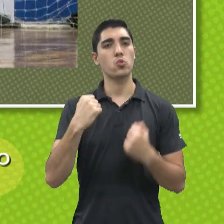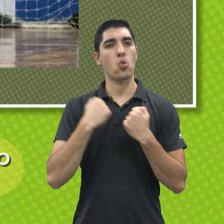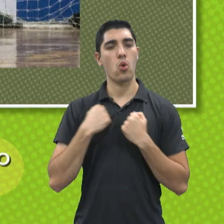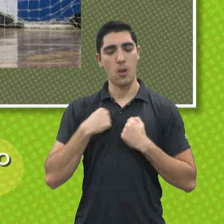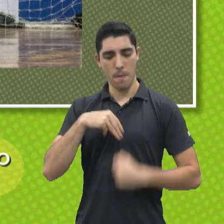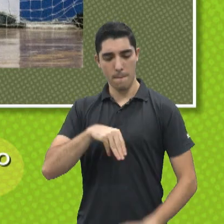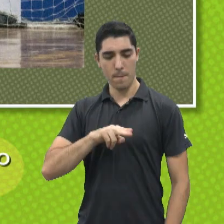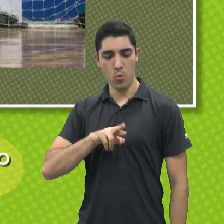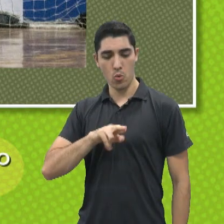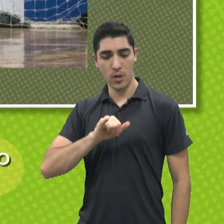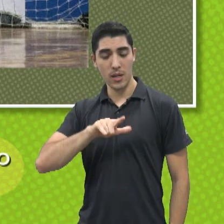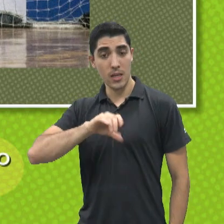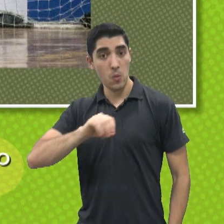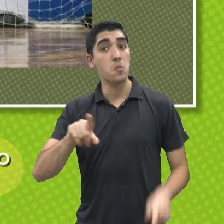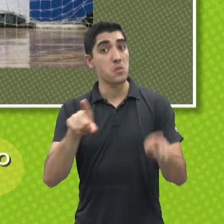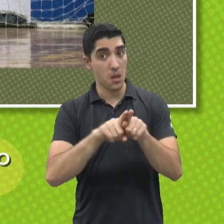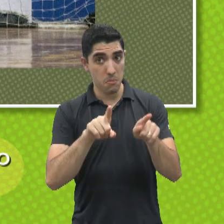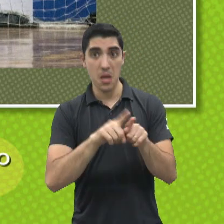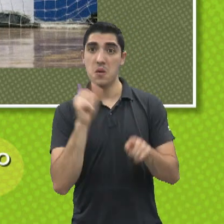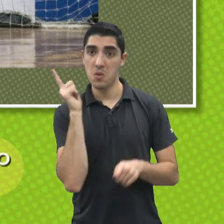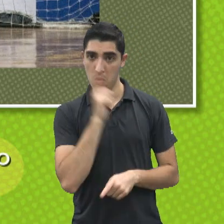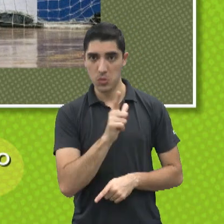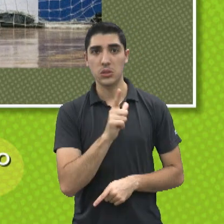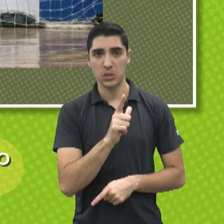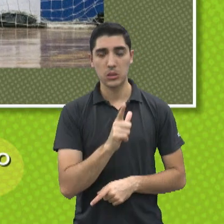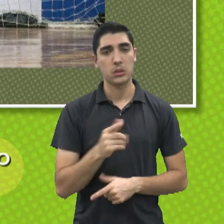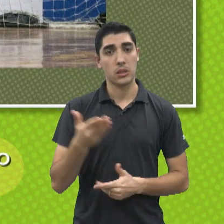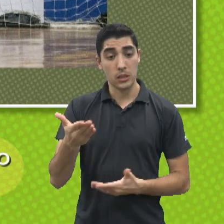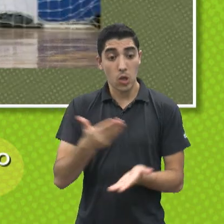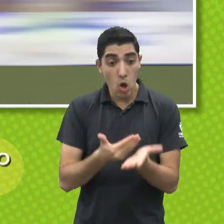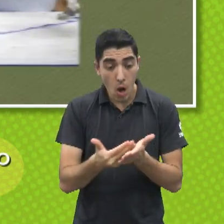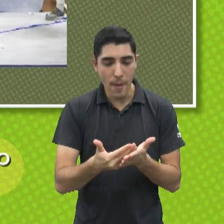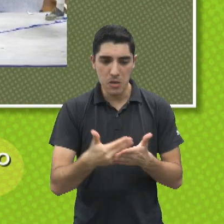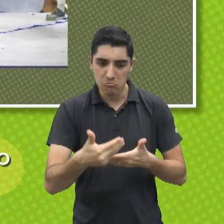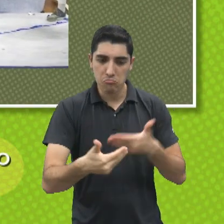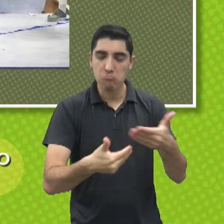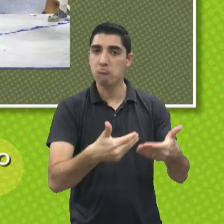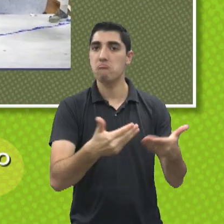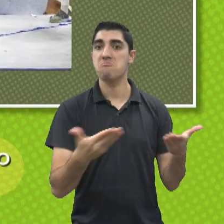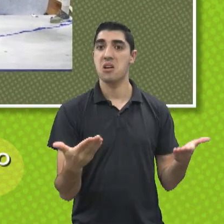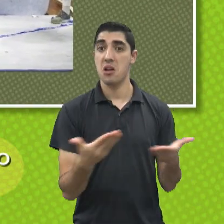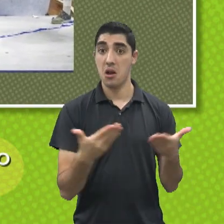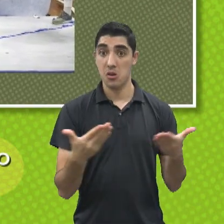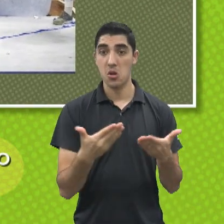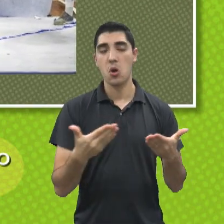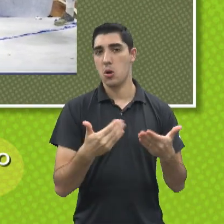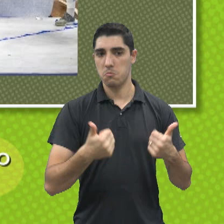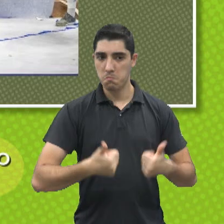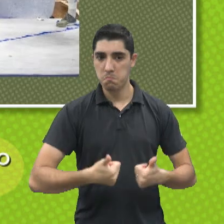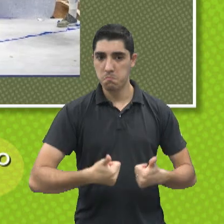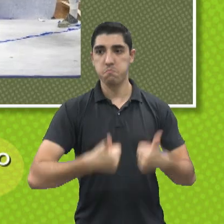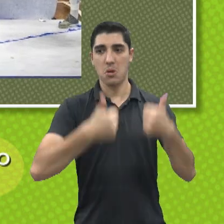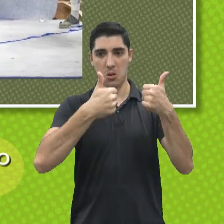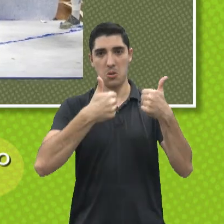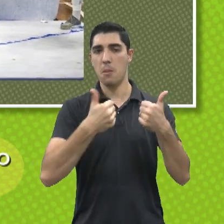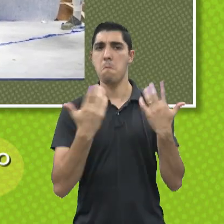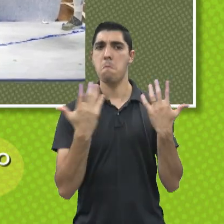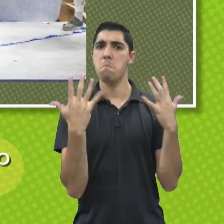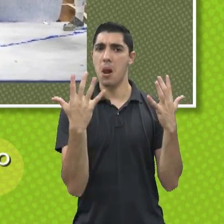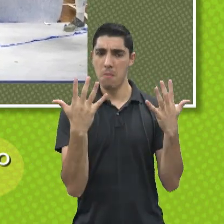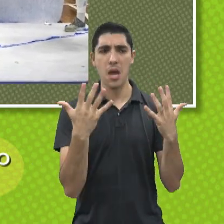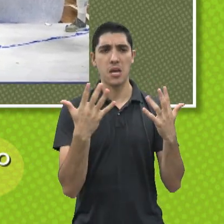seleção principal. Então são jogadores que já começam a se tornar realidade dentro dessa categoria. Parabéns para eles